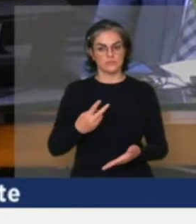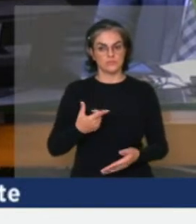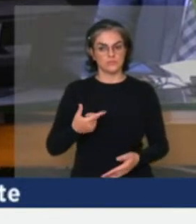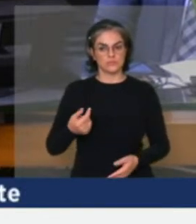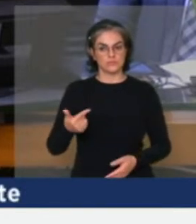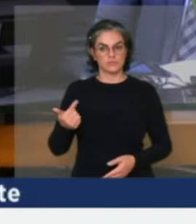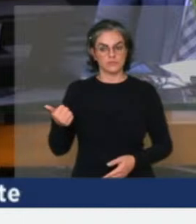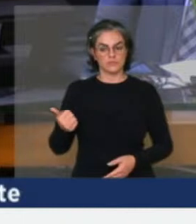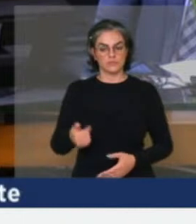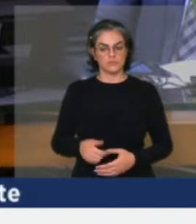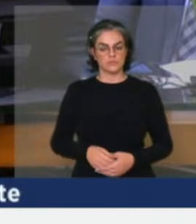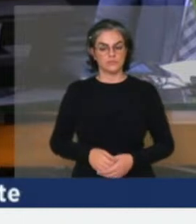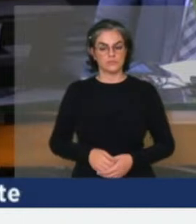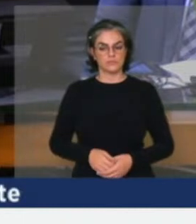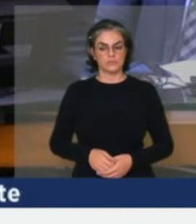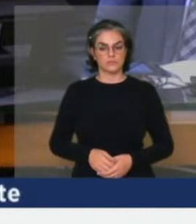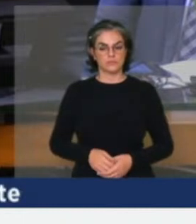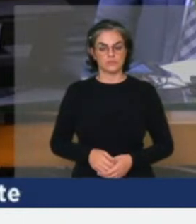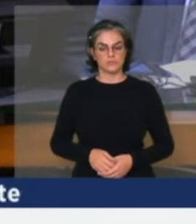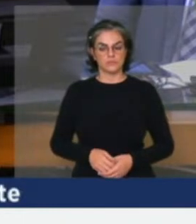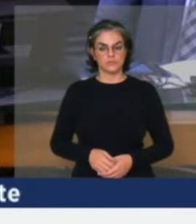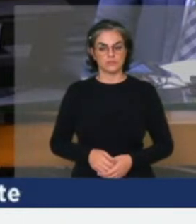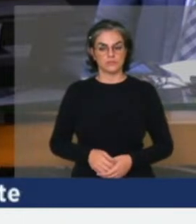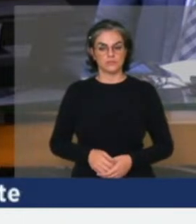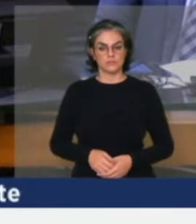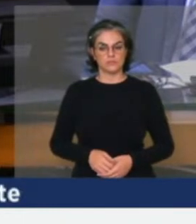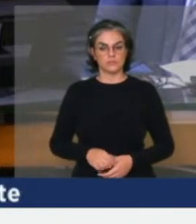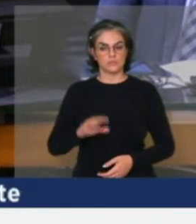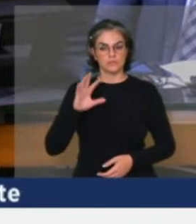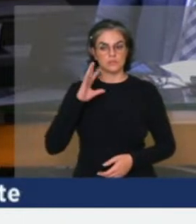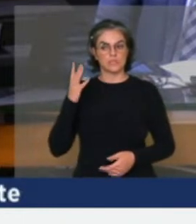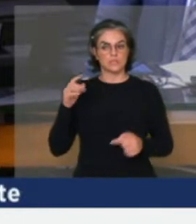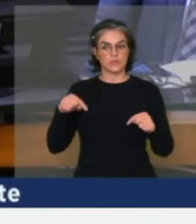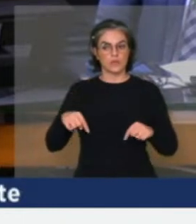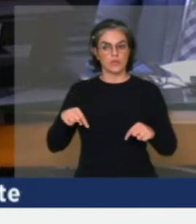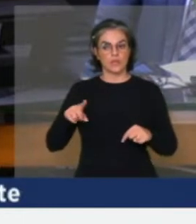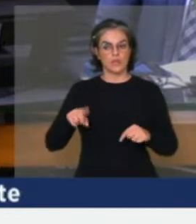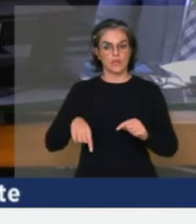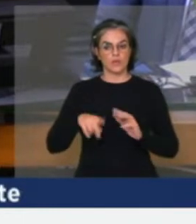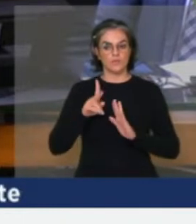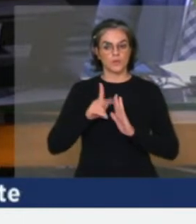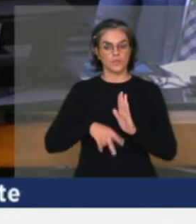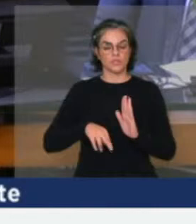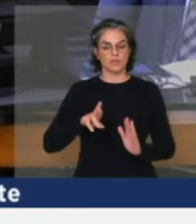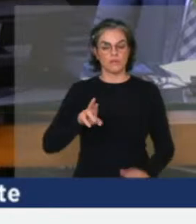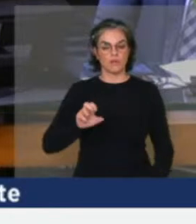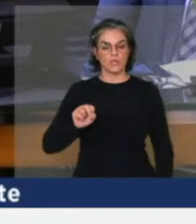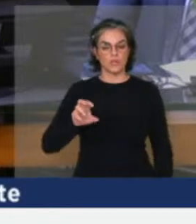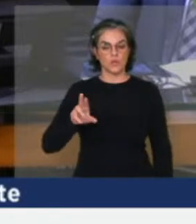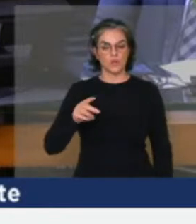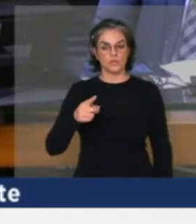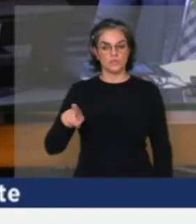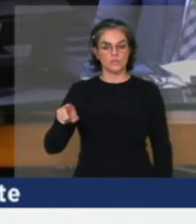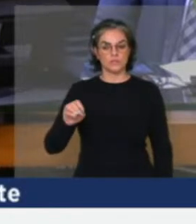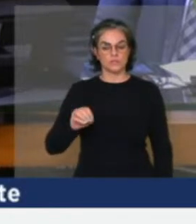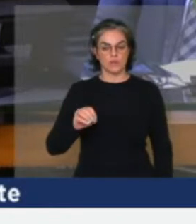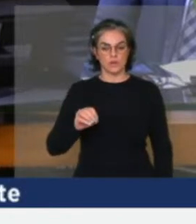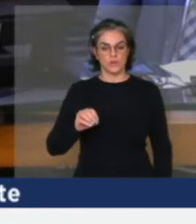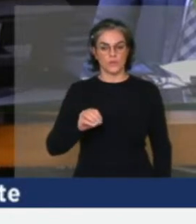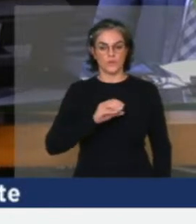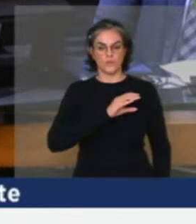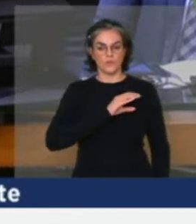1. O objeto de deliberação do plenário é o projeto de resolução oferecido pelo Conselho de Ética e